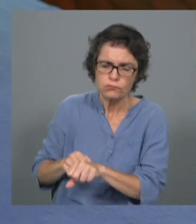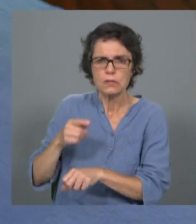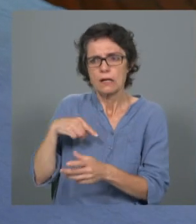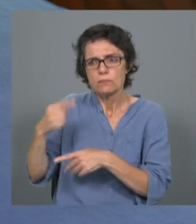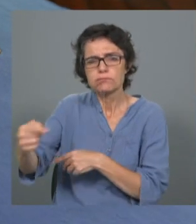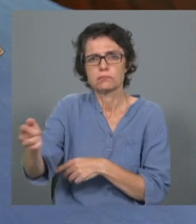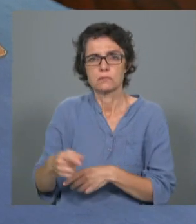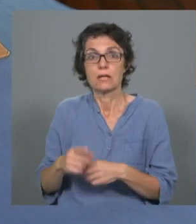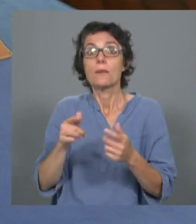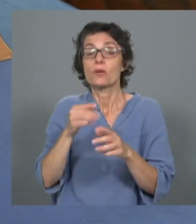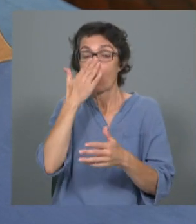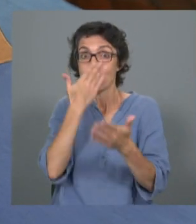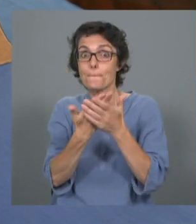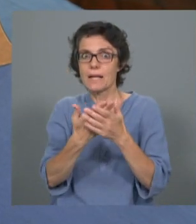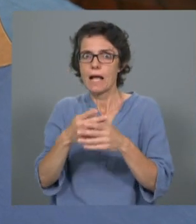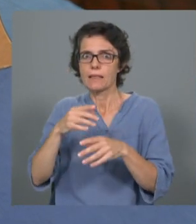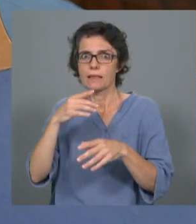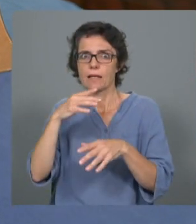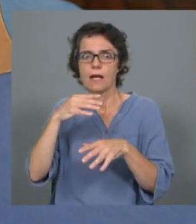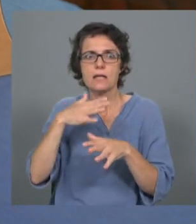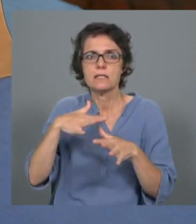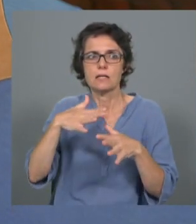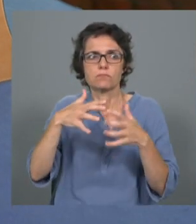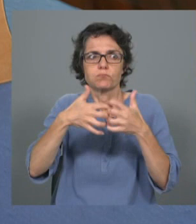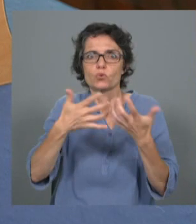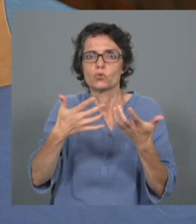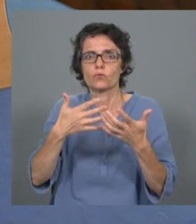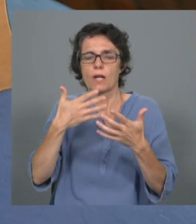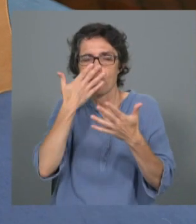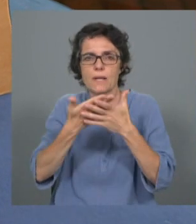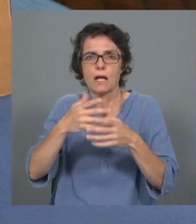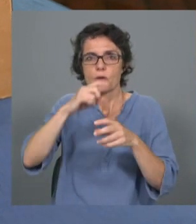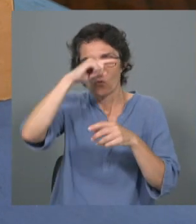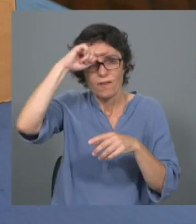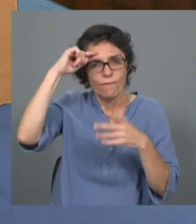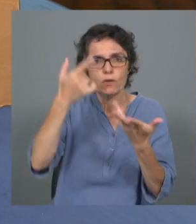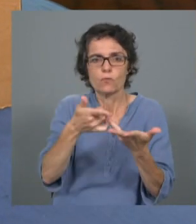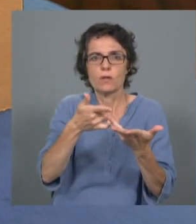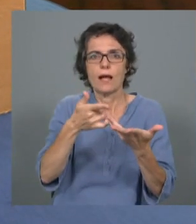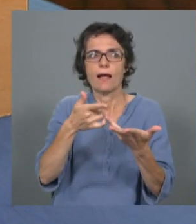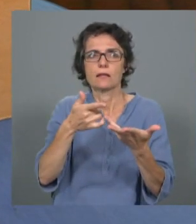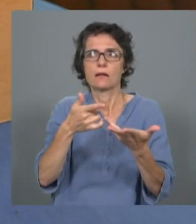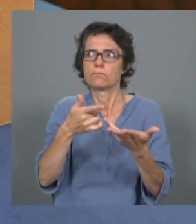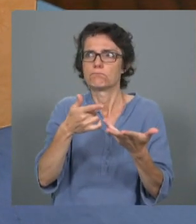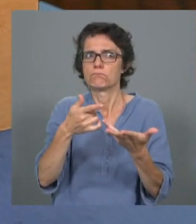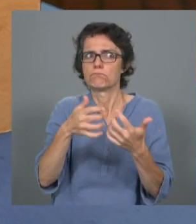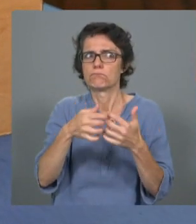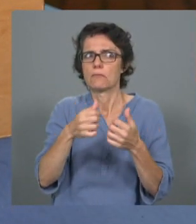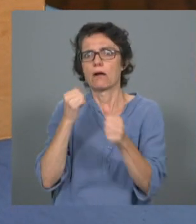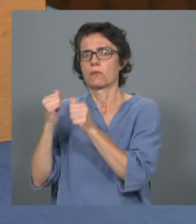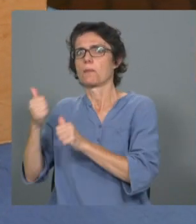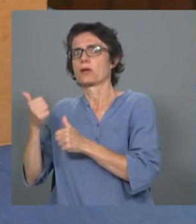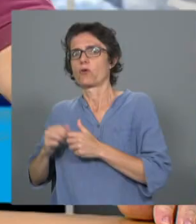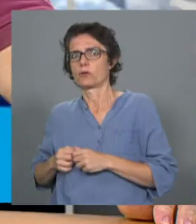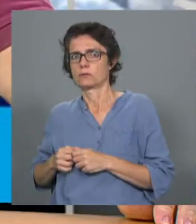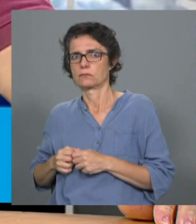diante de uma dificuldade. Esta tentação do querer voltar para trás é tremenda, quer dizer, E é uma coisa que se viu, até nos